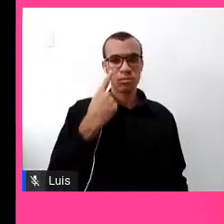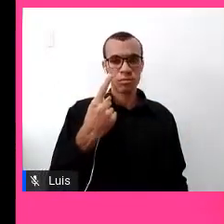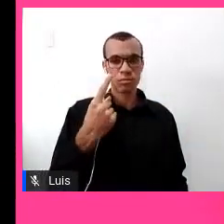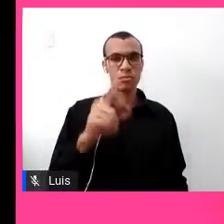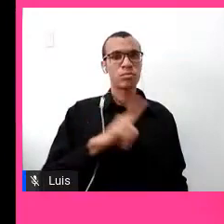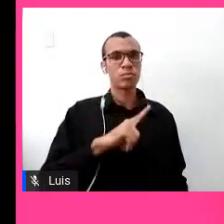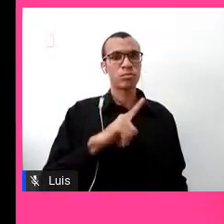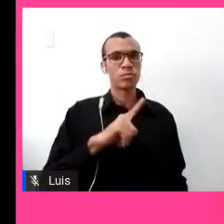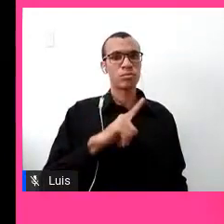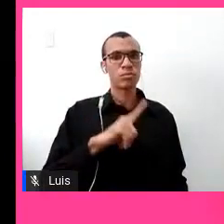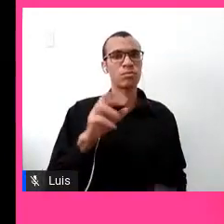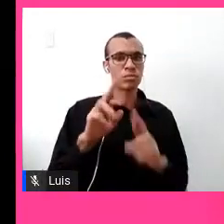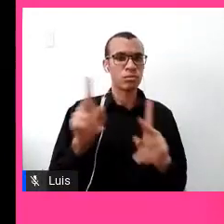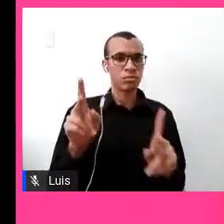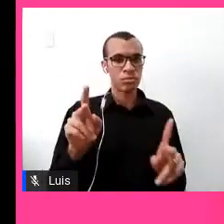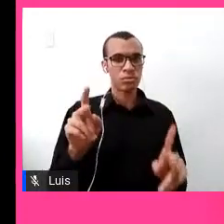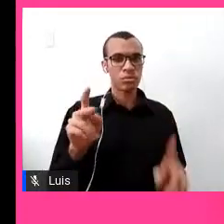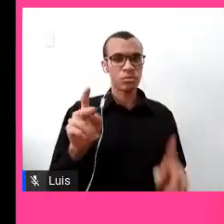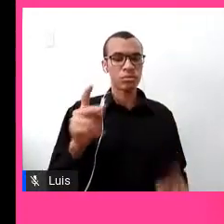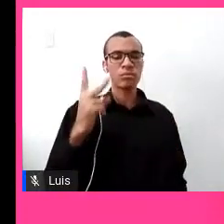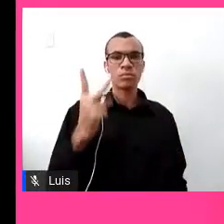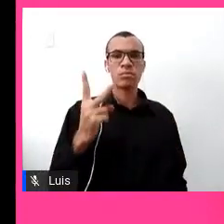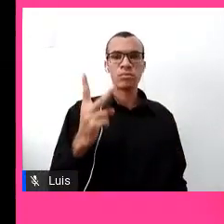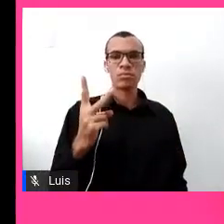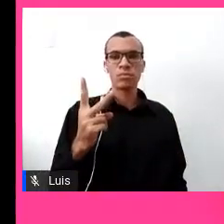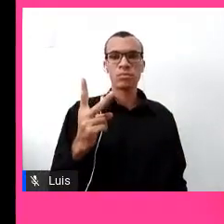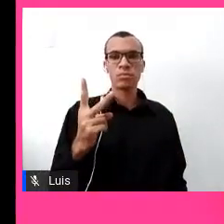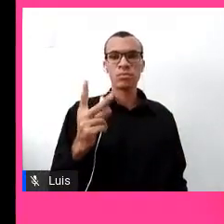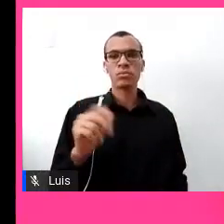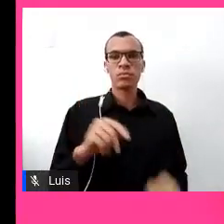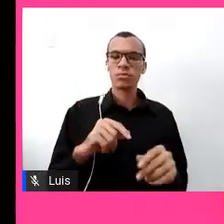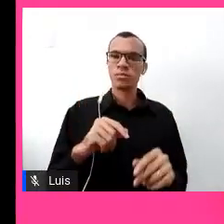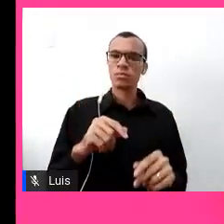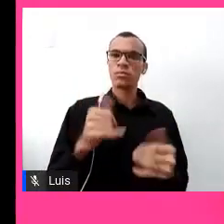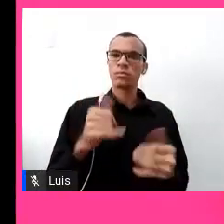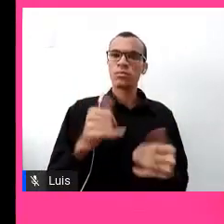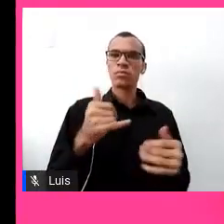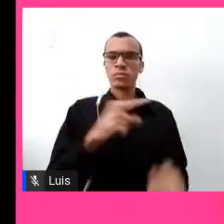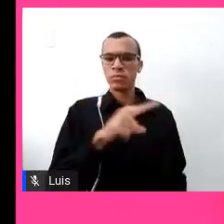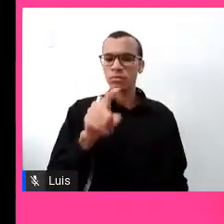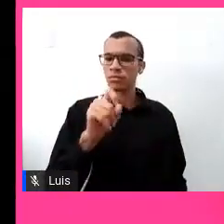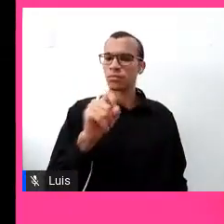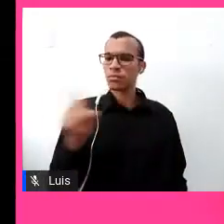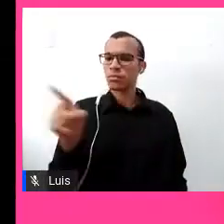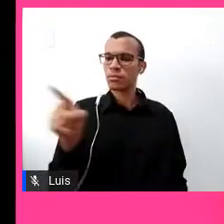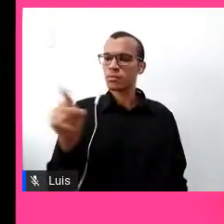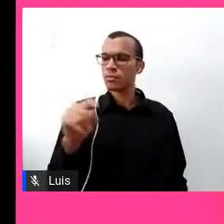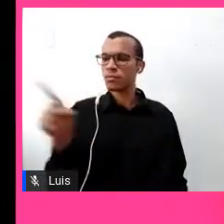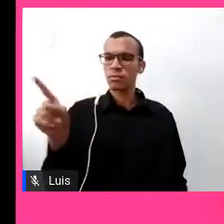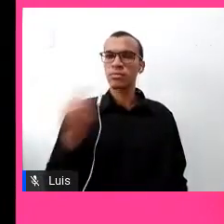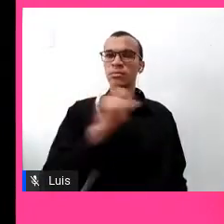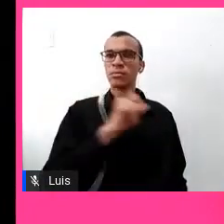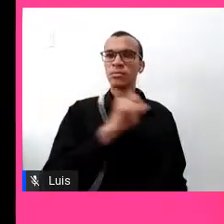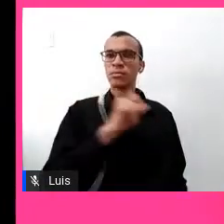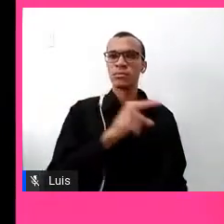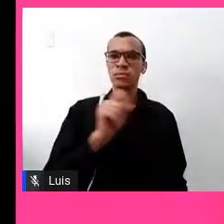duas formas de traço, traço e traço ponto. Qual é a